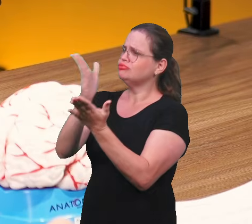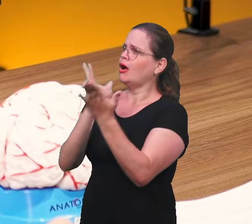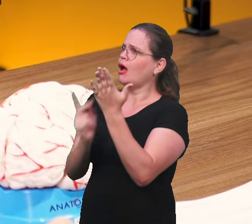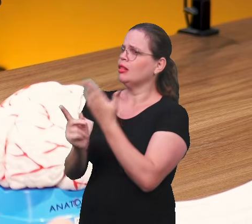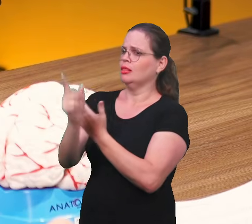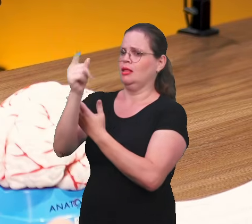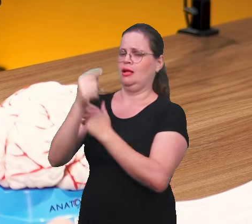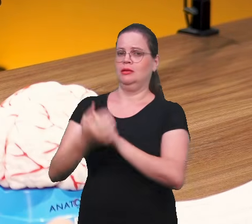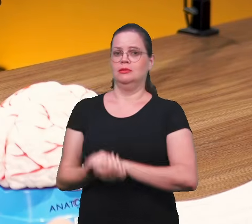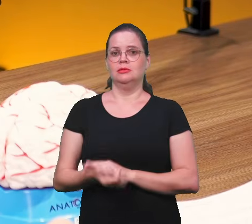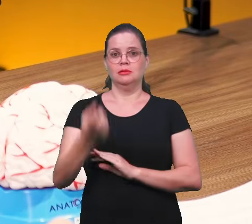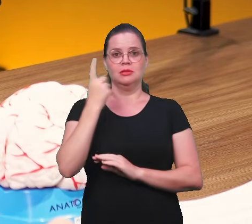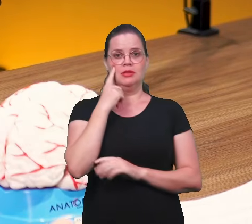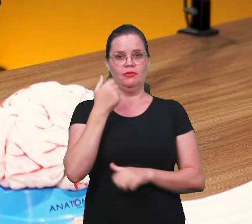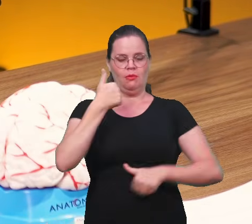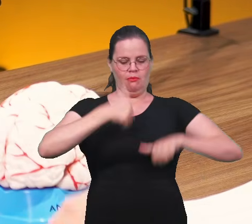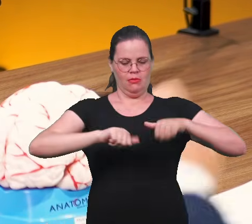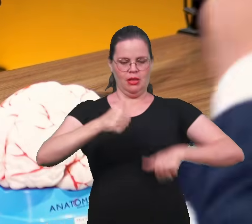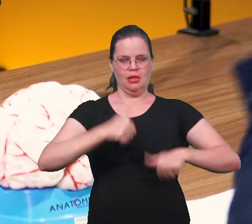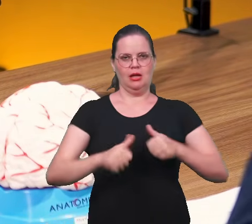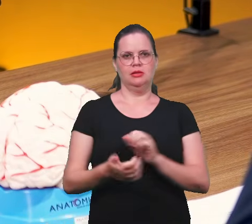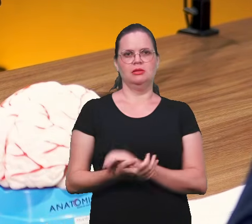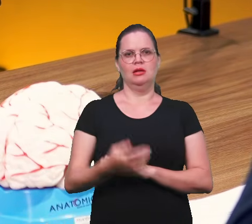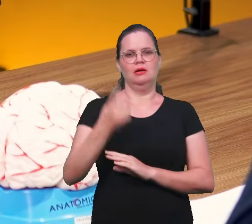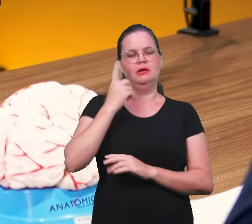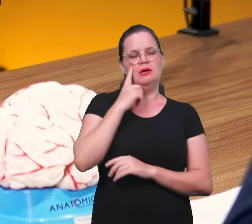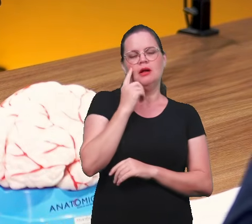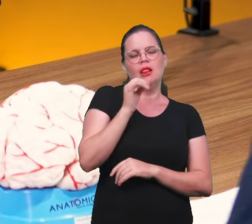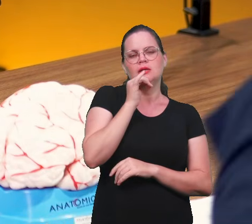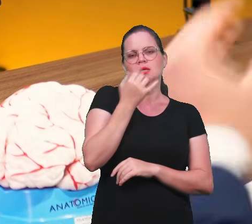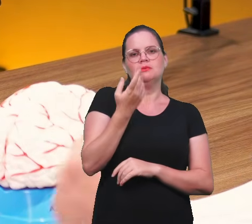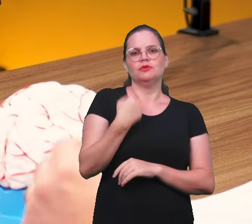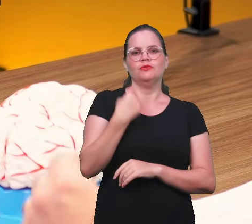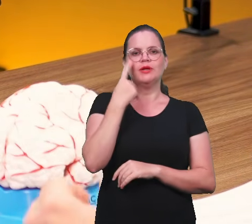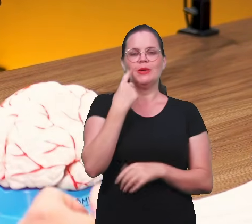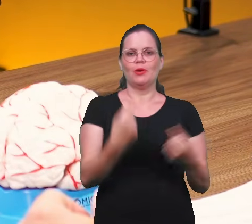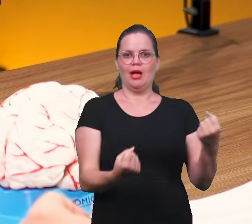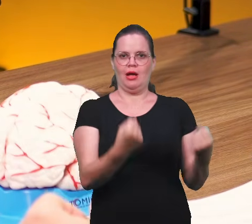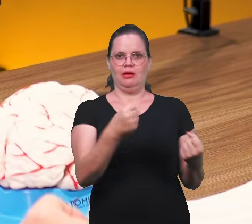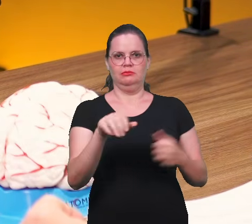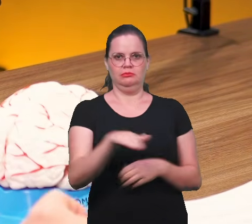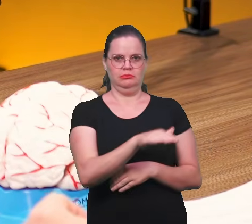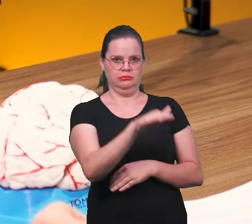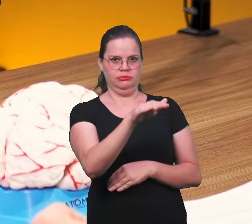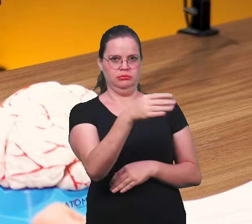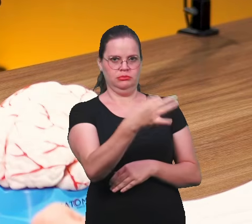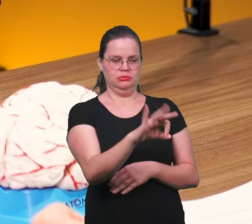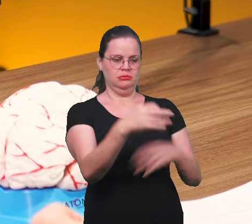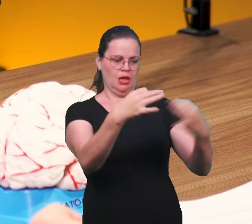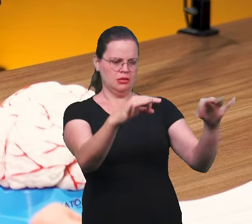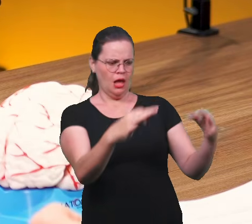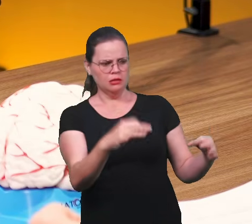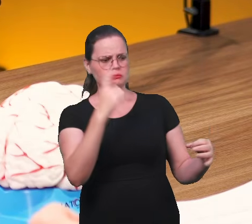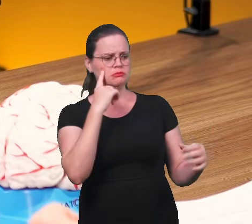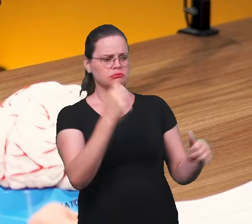que é feita. Eu vou dar um exemplo até simplório. Você tem um veículo, ele está tudo certo nele, mas você tem que